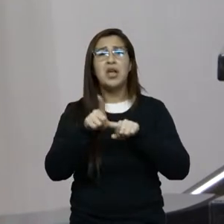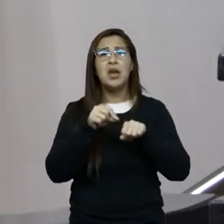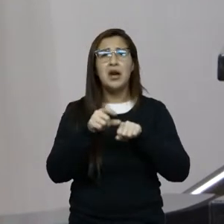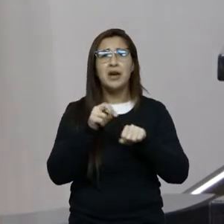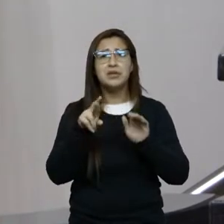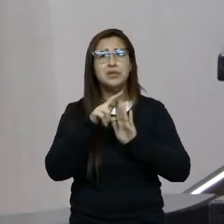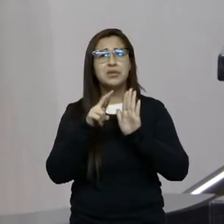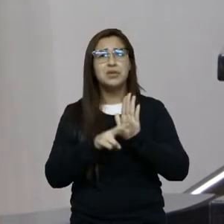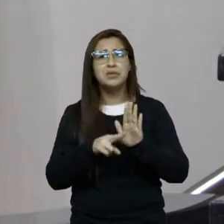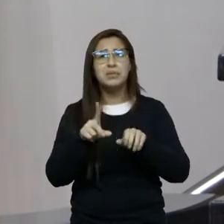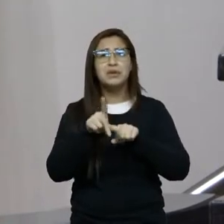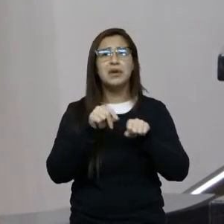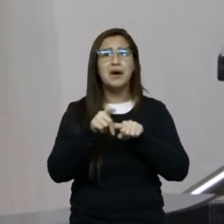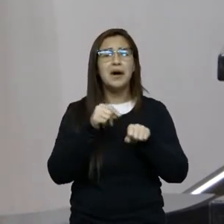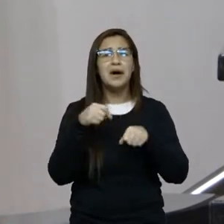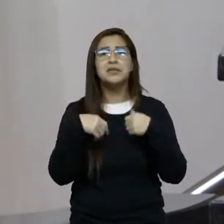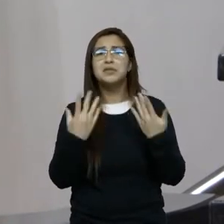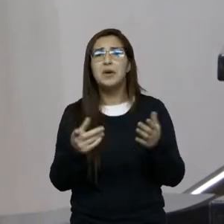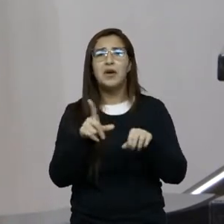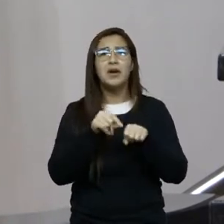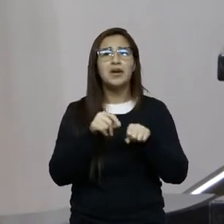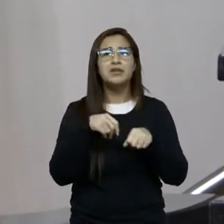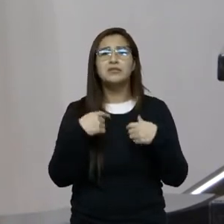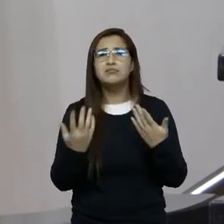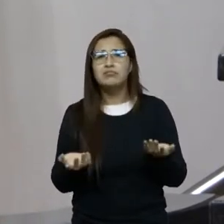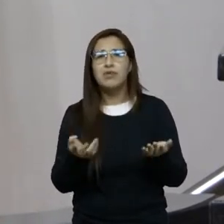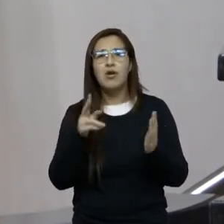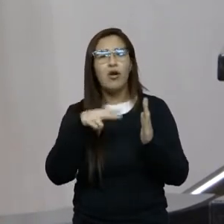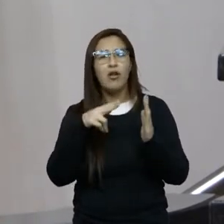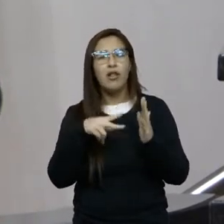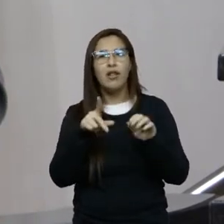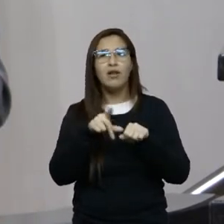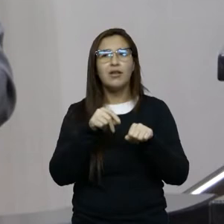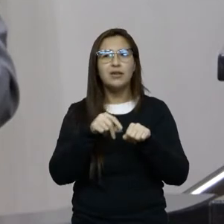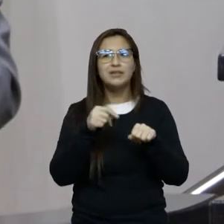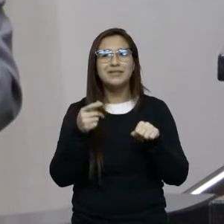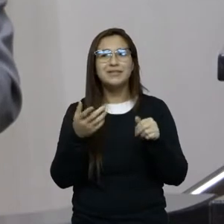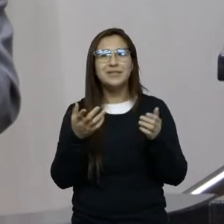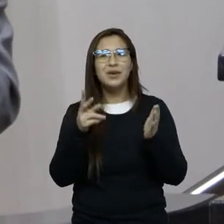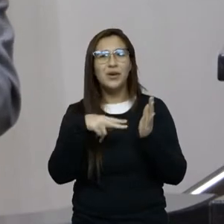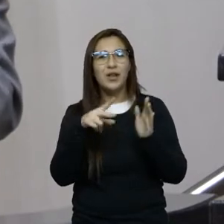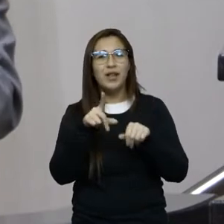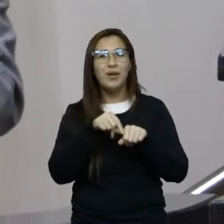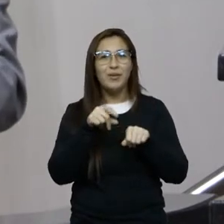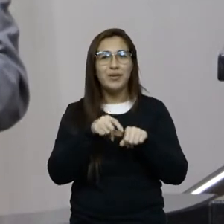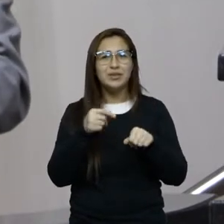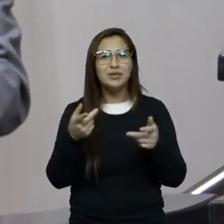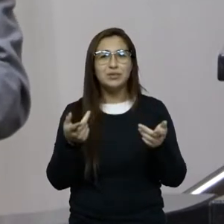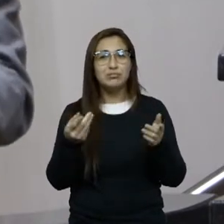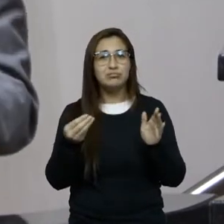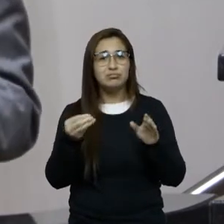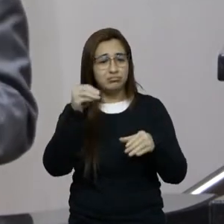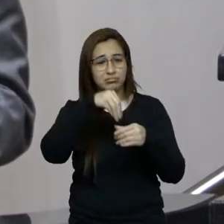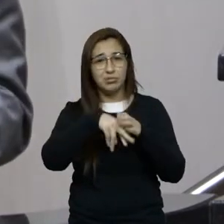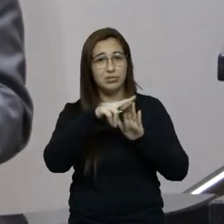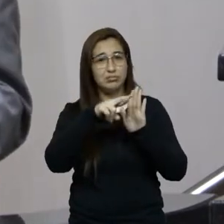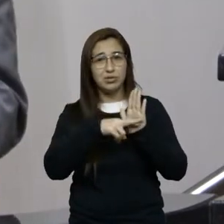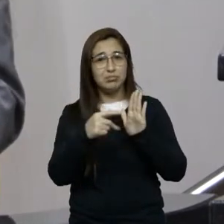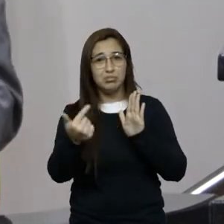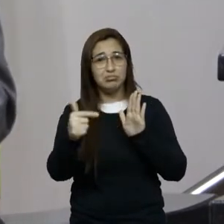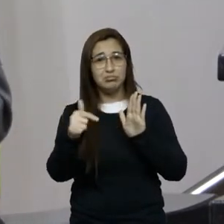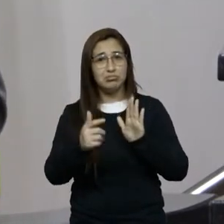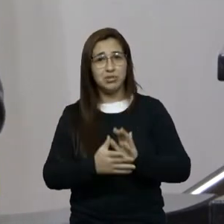qual artigo do Regimento qual artigo do Regimento e eu disse não está no Regimento